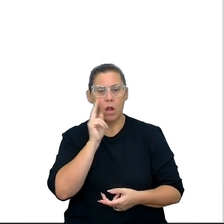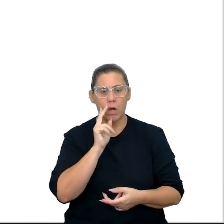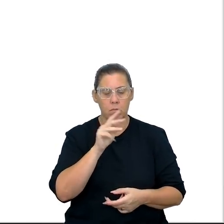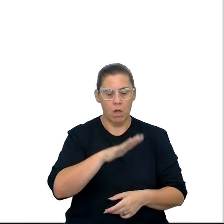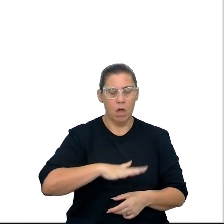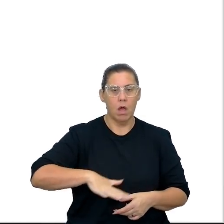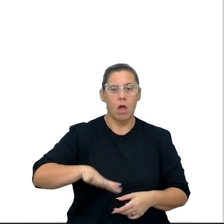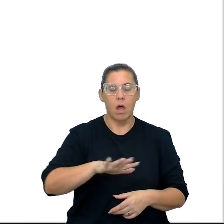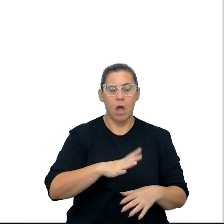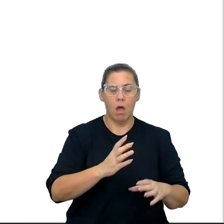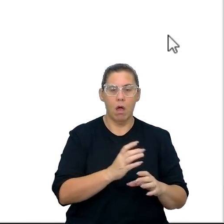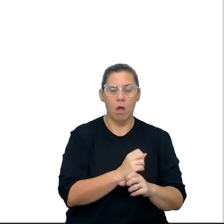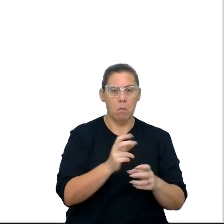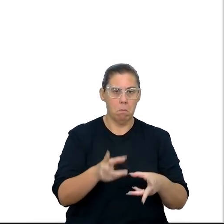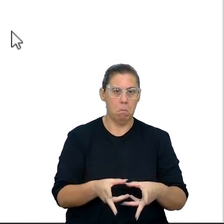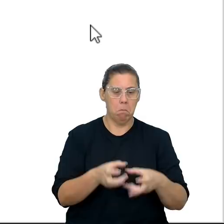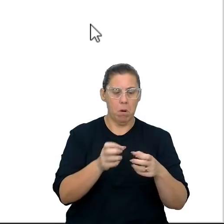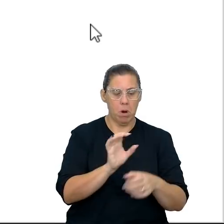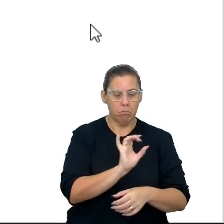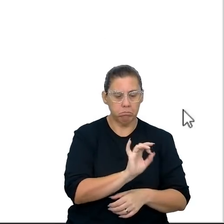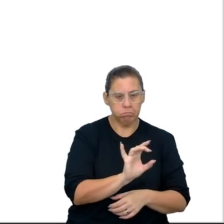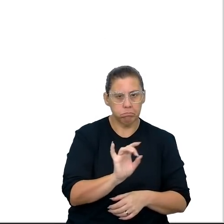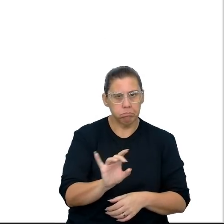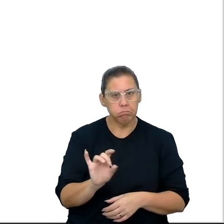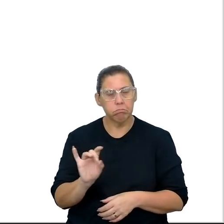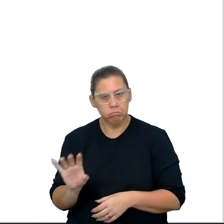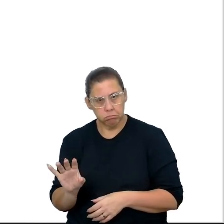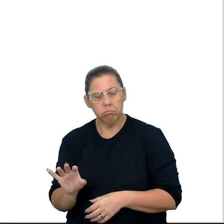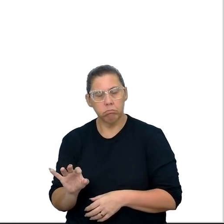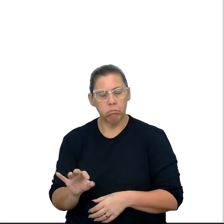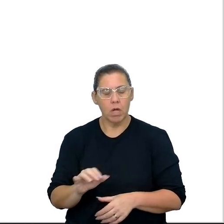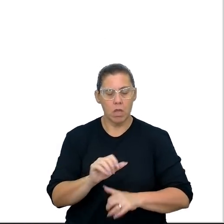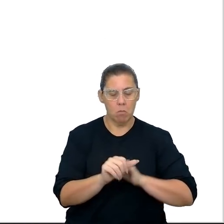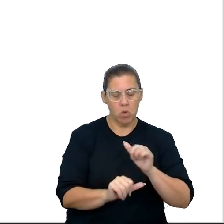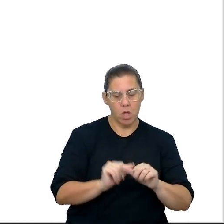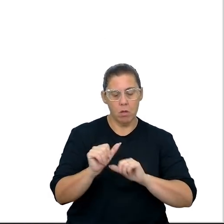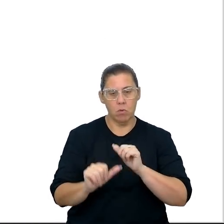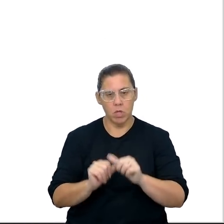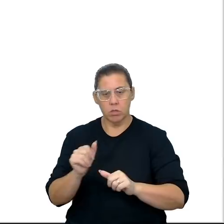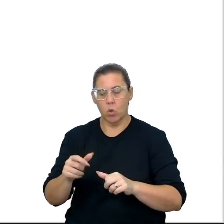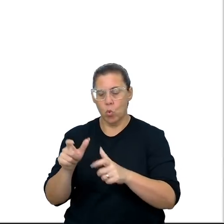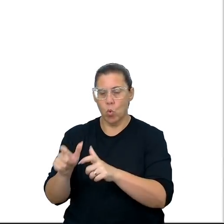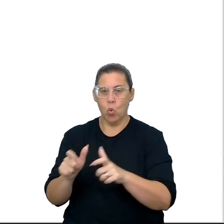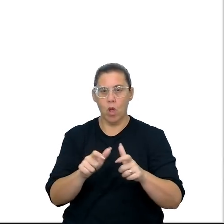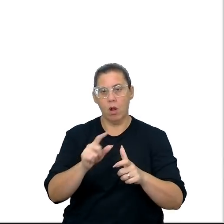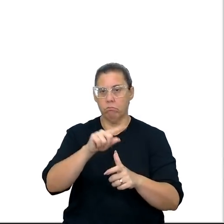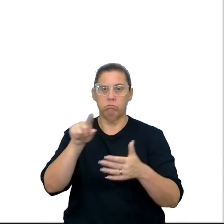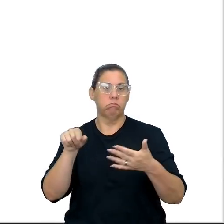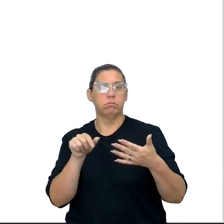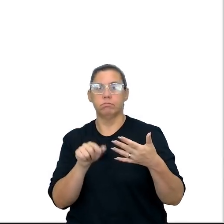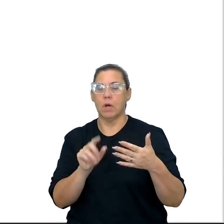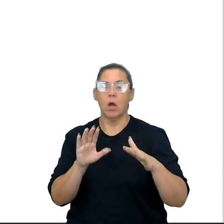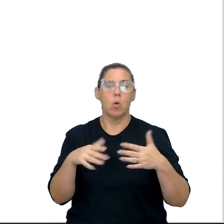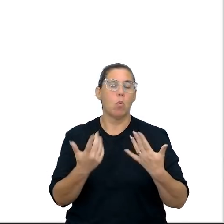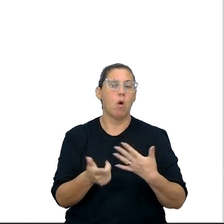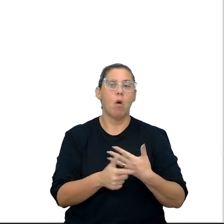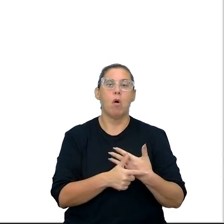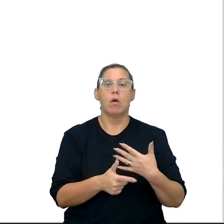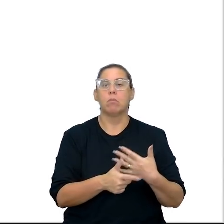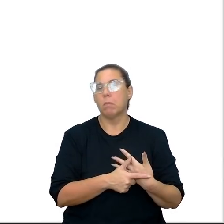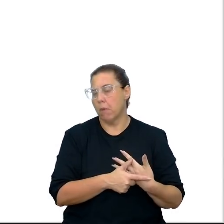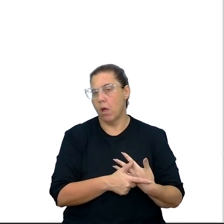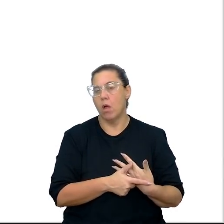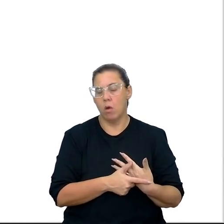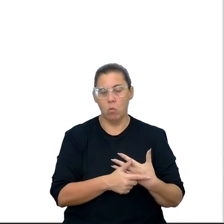campo aditivo, observando cada situação, né, o papel da mudança no lugar da incógnita, qual que é esse papel que ela desempenha, né,